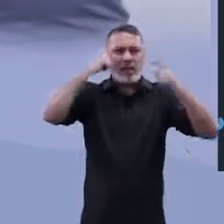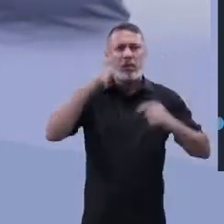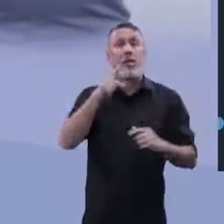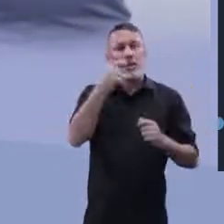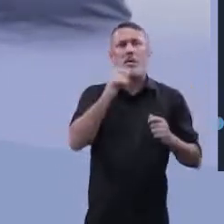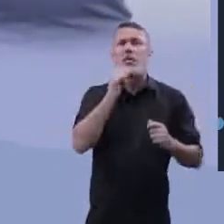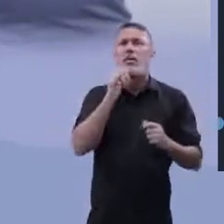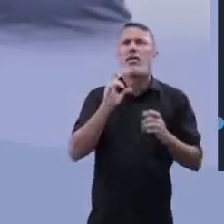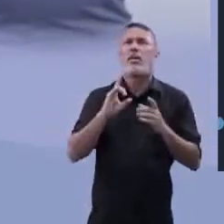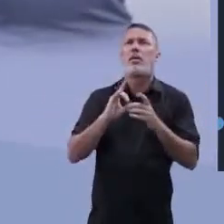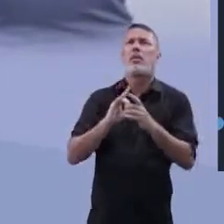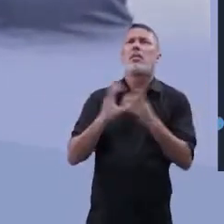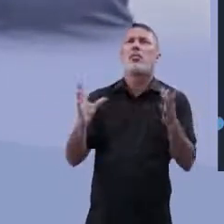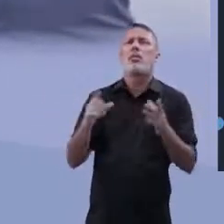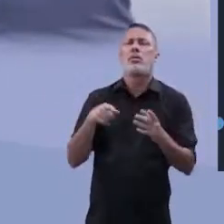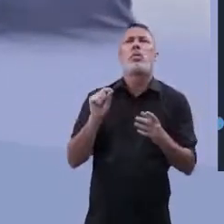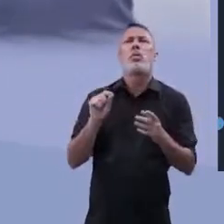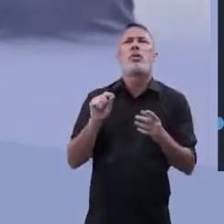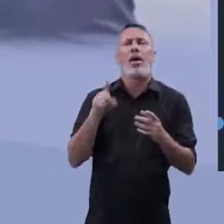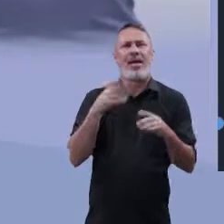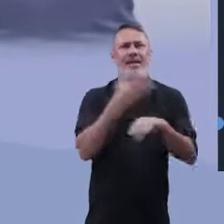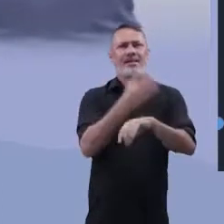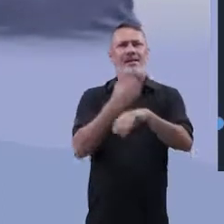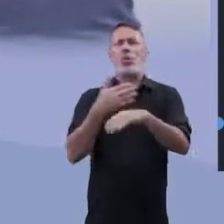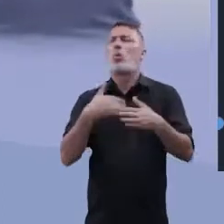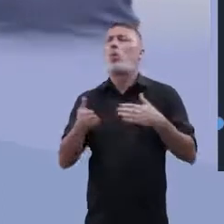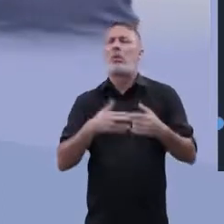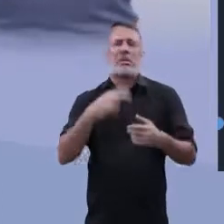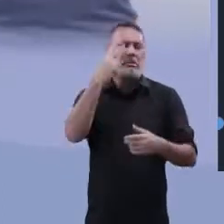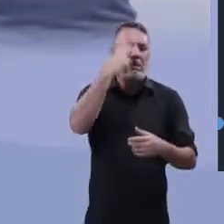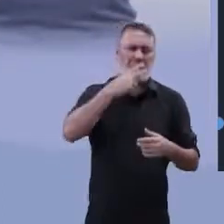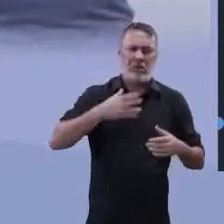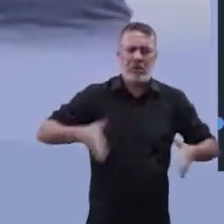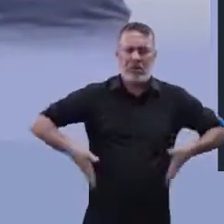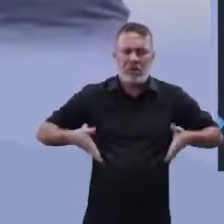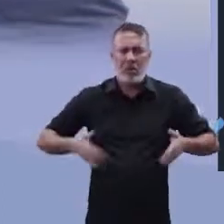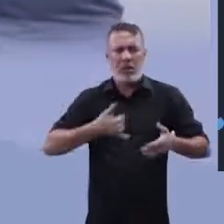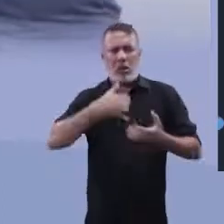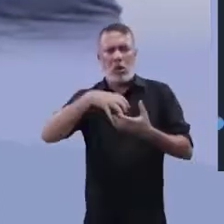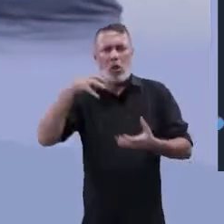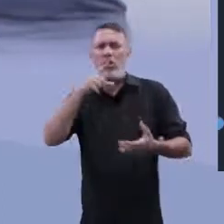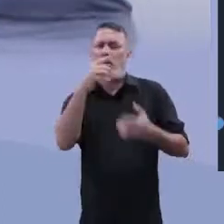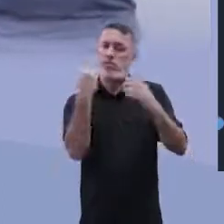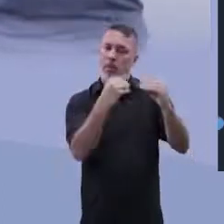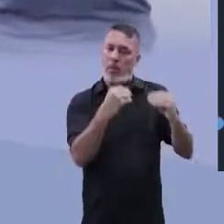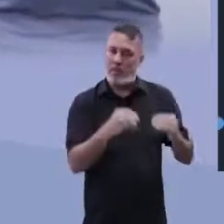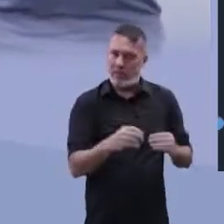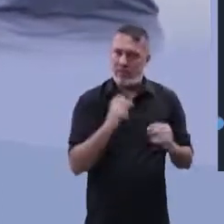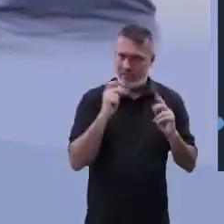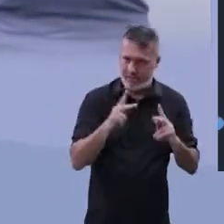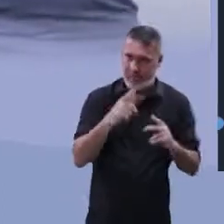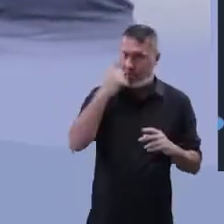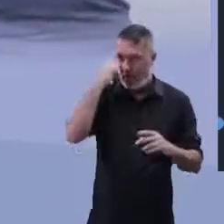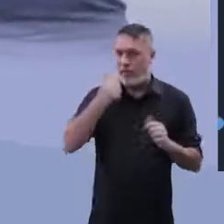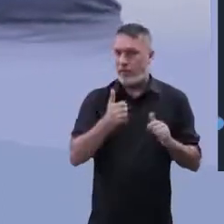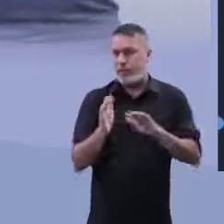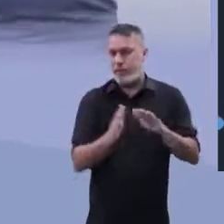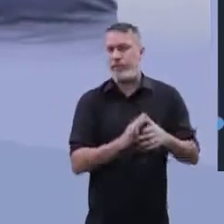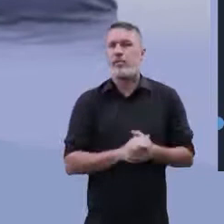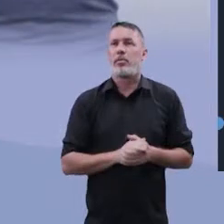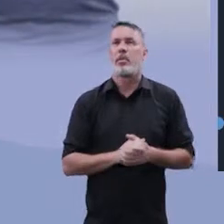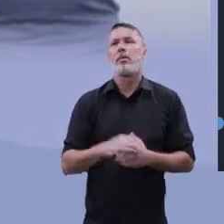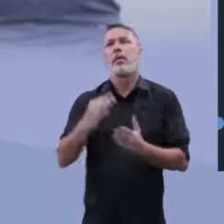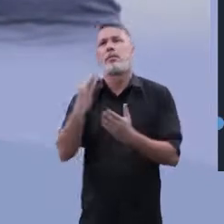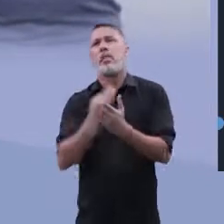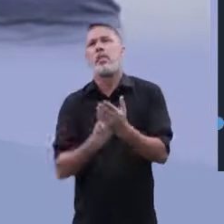democratizar? Democratizar é que todos têm acesso, surdos, cegos, cadeirantes, idosos. Então eu já comecei a pegar algumas informações. Antes